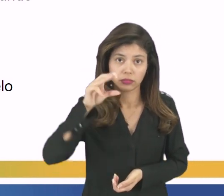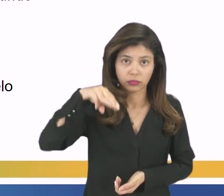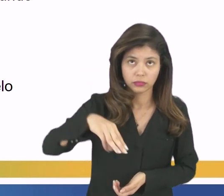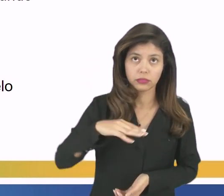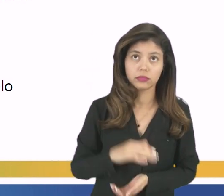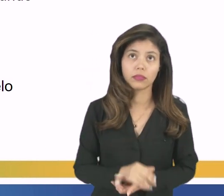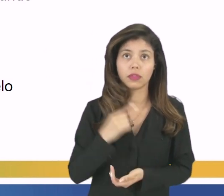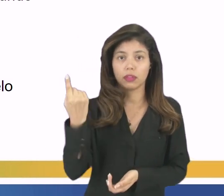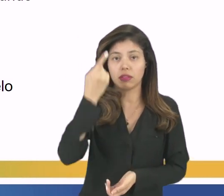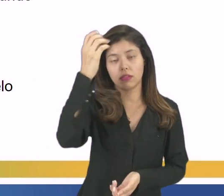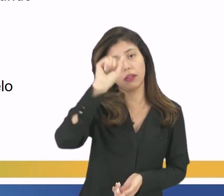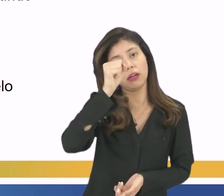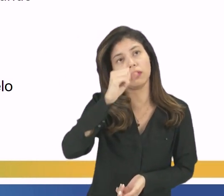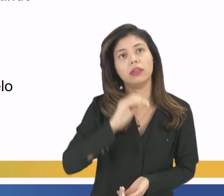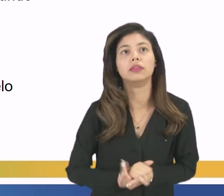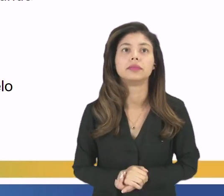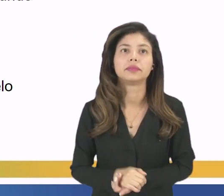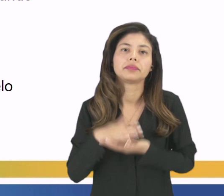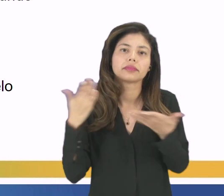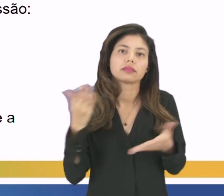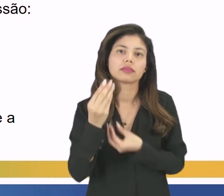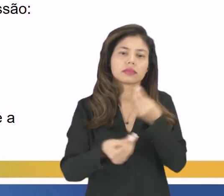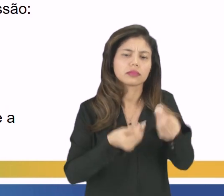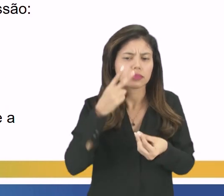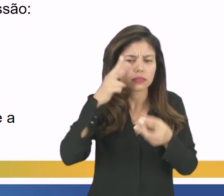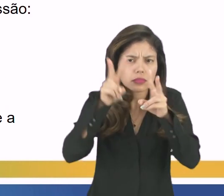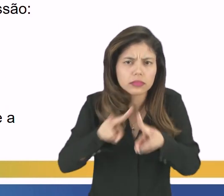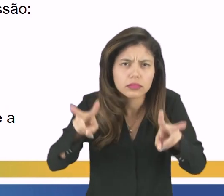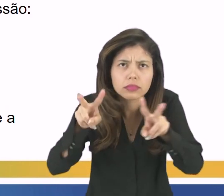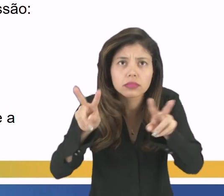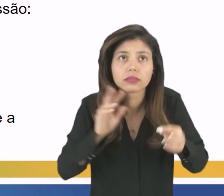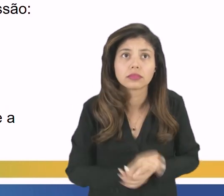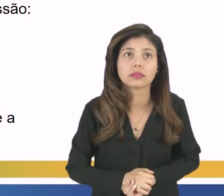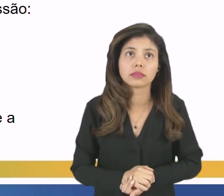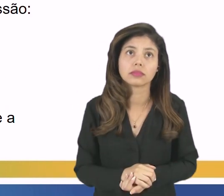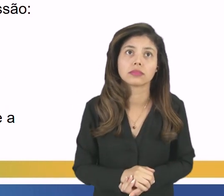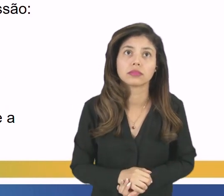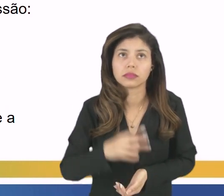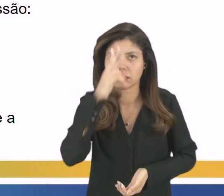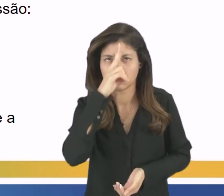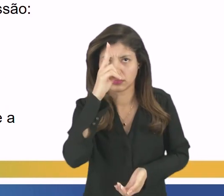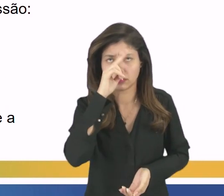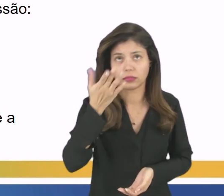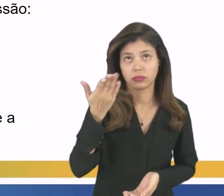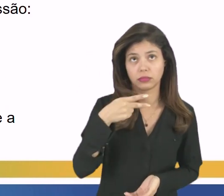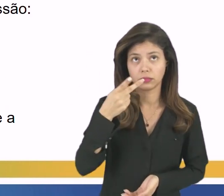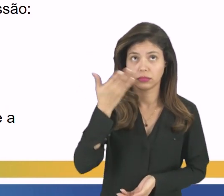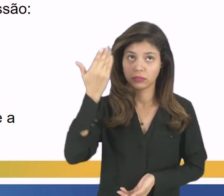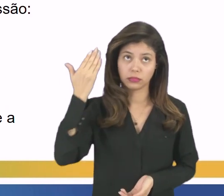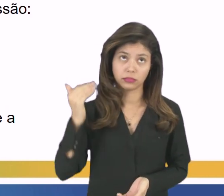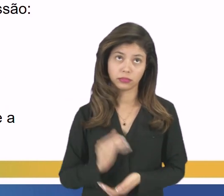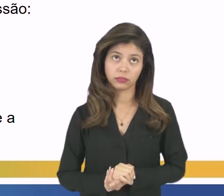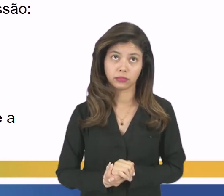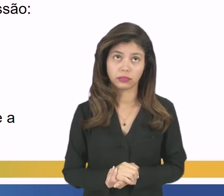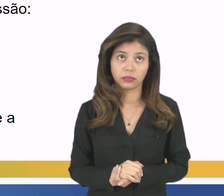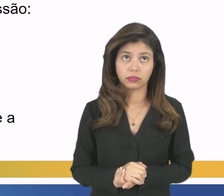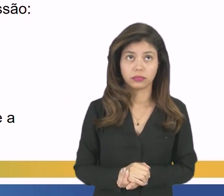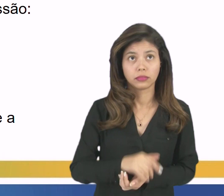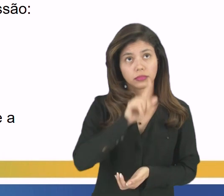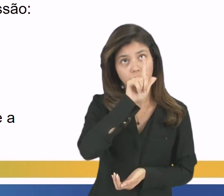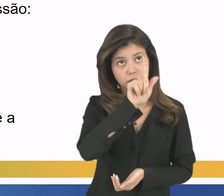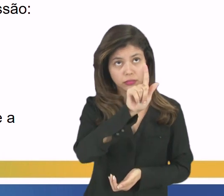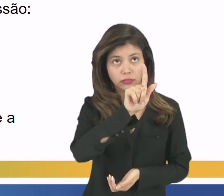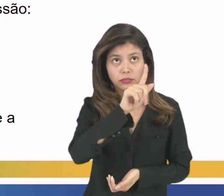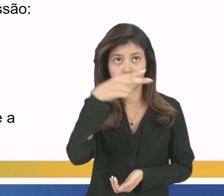6 e a altura é 8, tá? Então, como é que eu vou enxergar isso? Lembra que eu falei em relação ao teorema de Pitágoras? Então, a gente